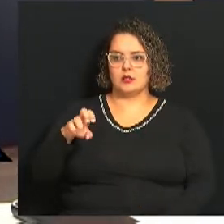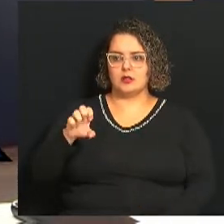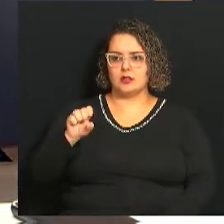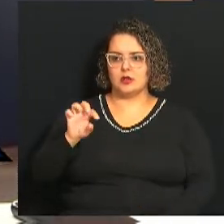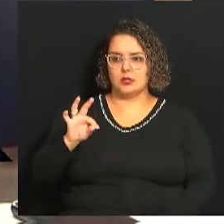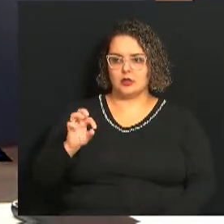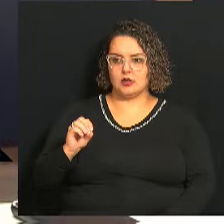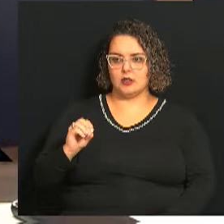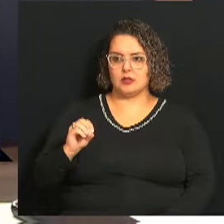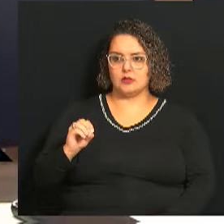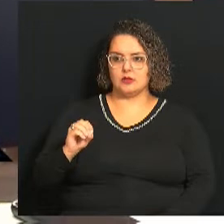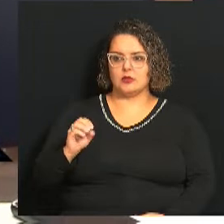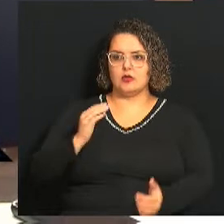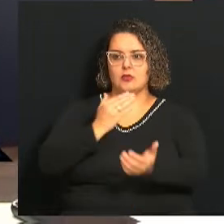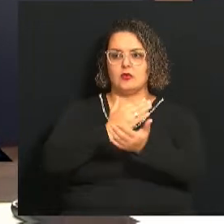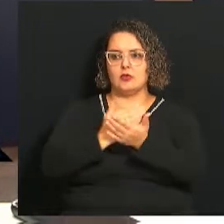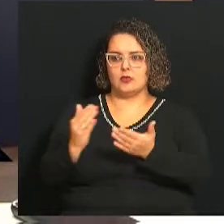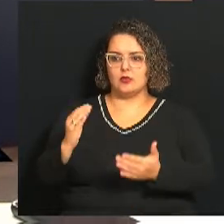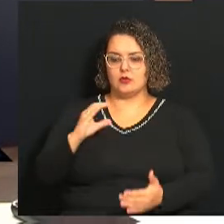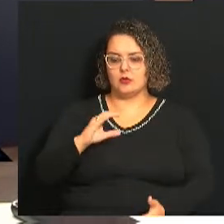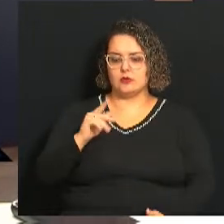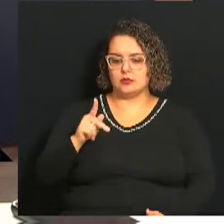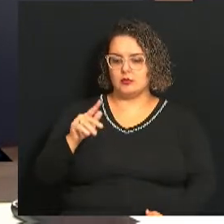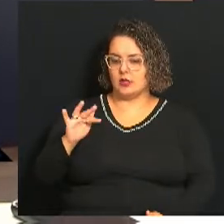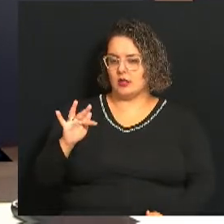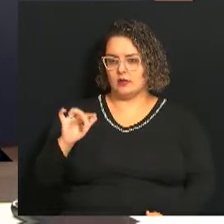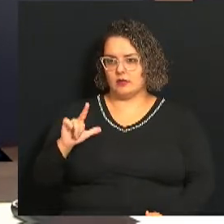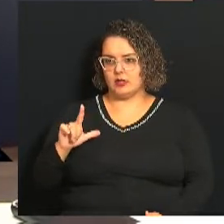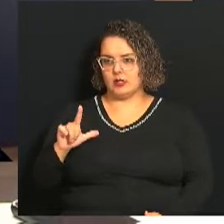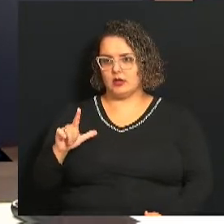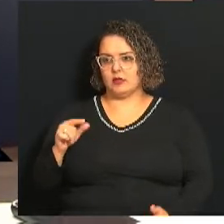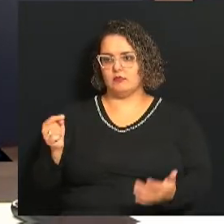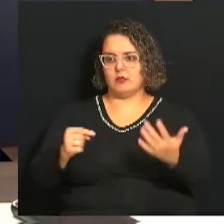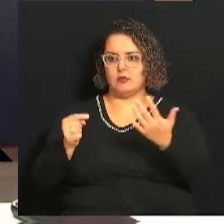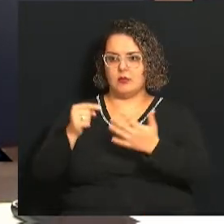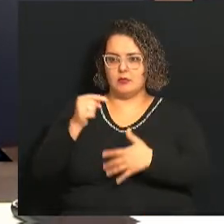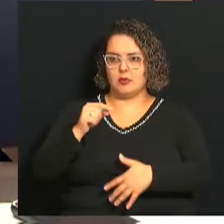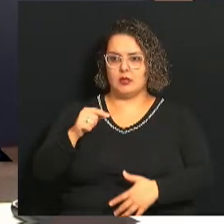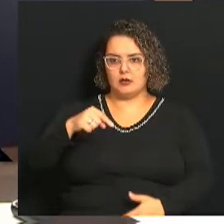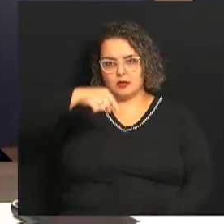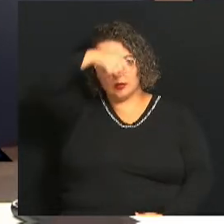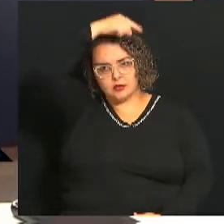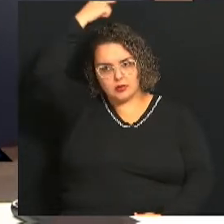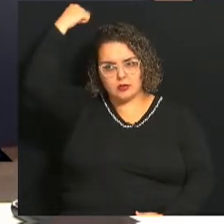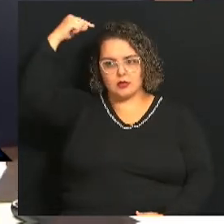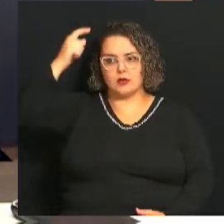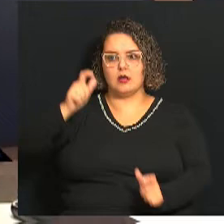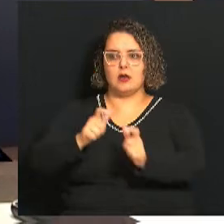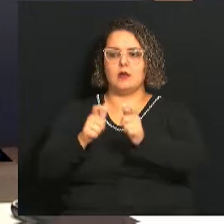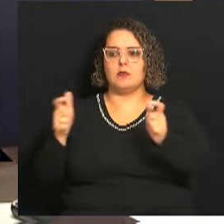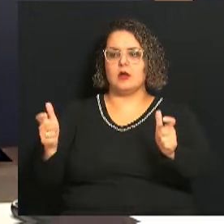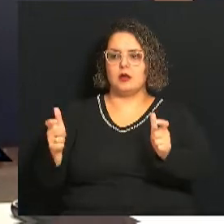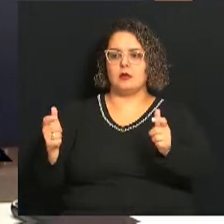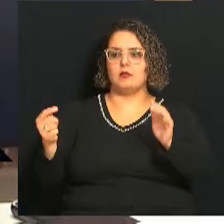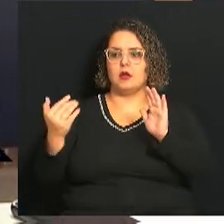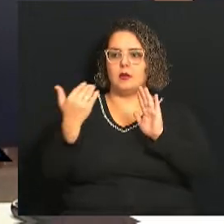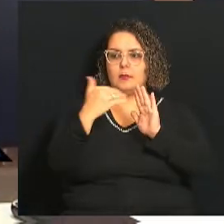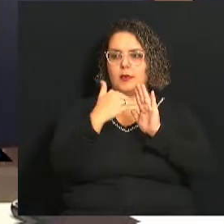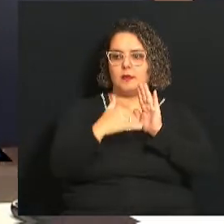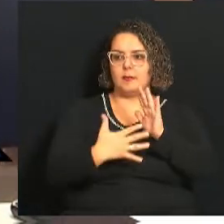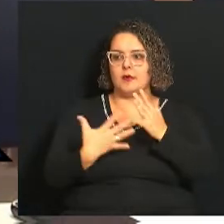pela CPFL ou por você, esses questionamentos pelo Gaspar. A maioria desses que estão aqui eu